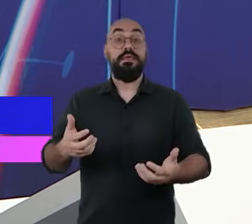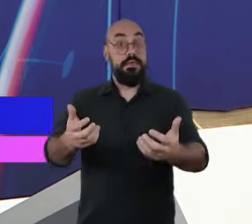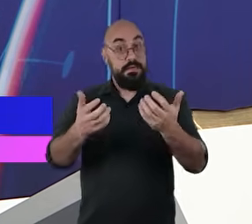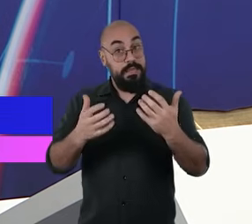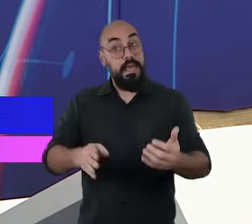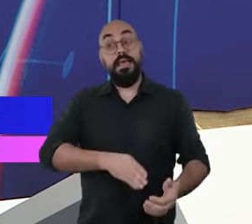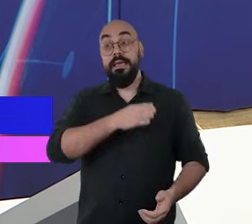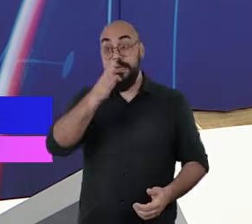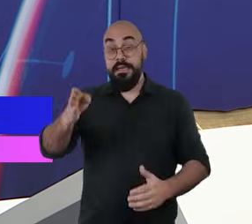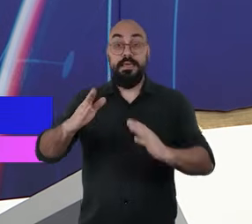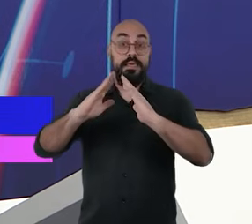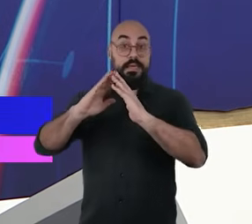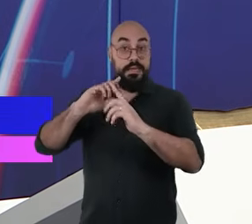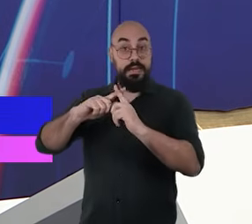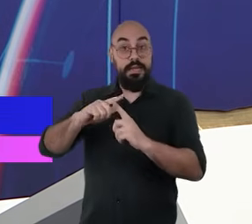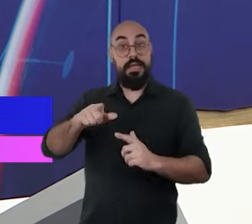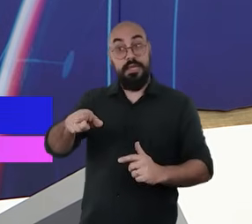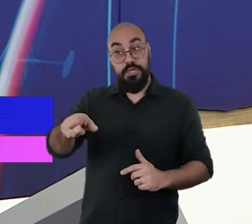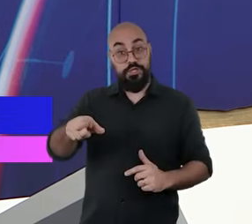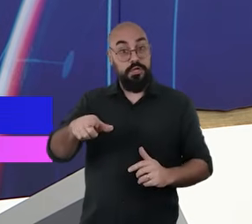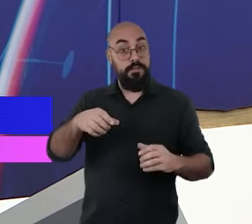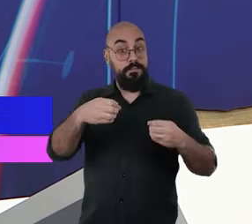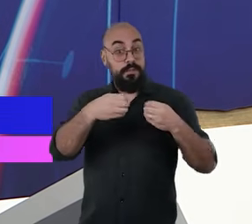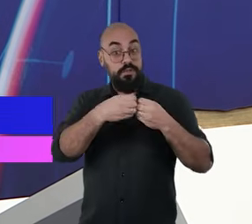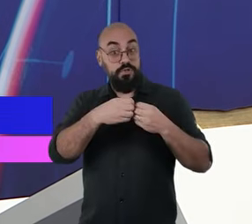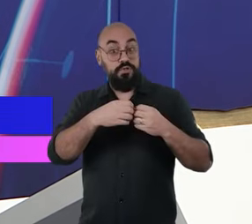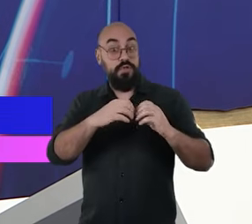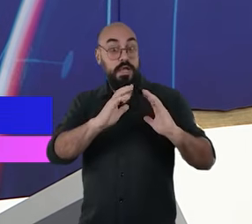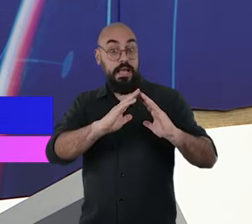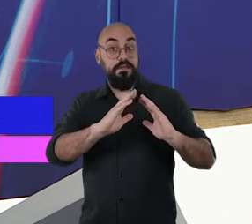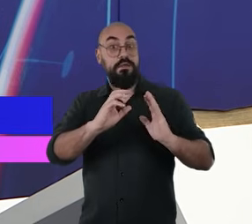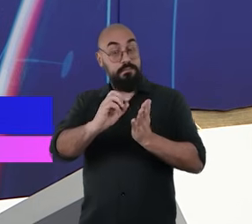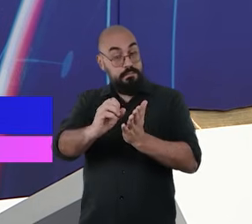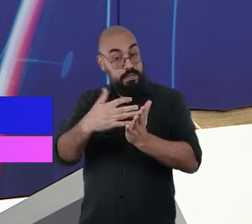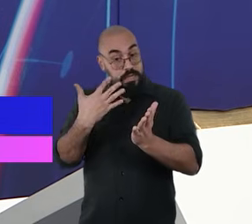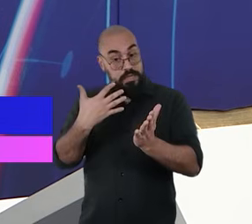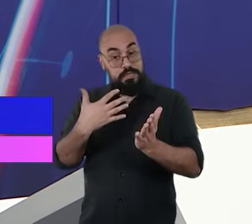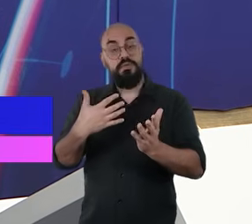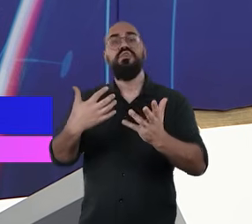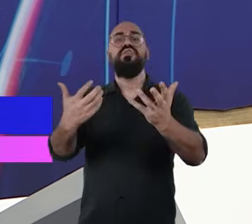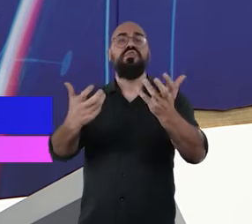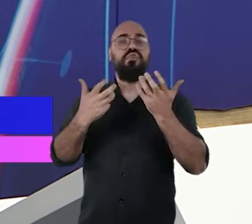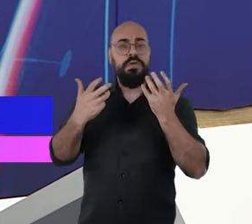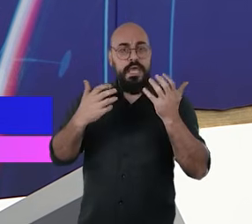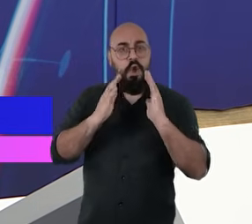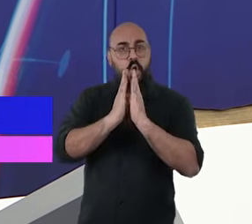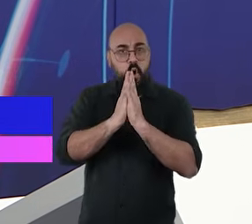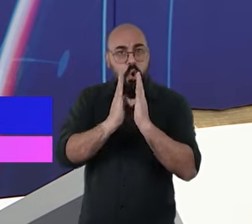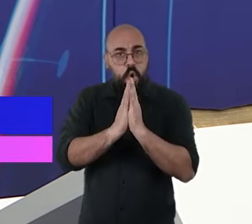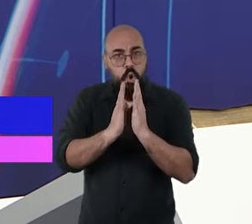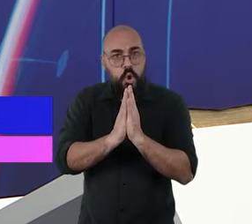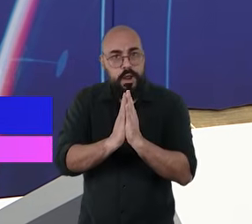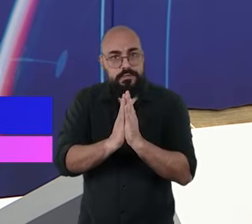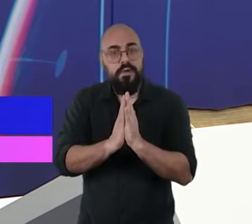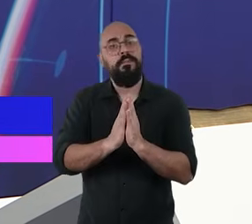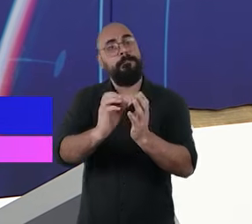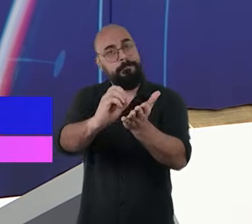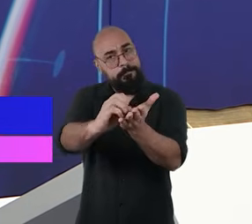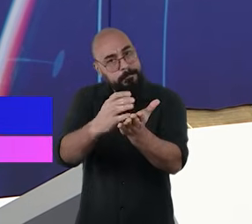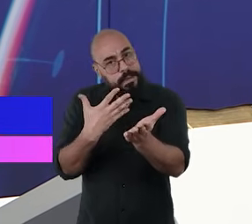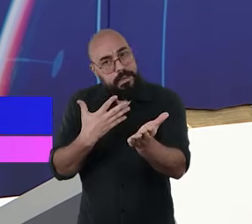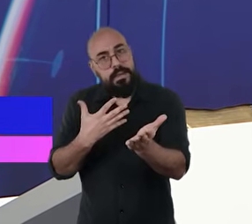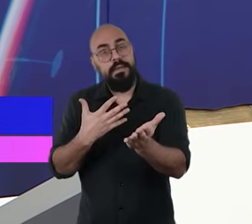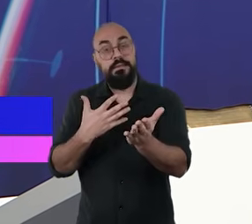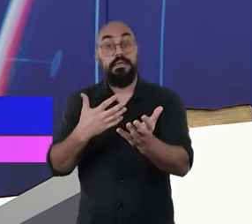igreja adventista do sétimo dia mais perto da sua casa e quer saber o endereço? Manda uma mensagem para nós. Você quer uma oração? Manda uma mensagem para